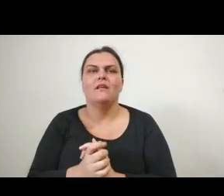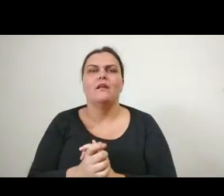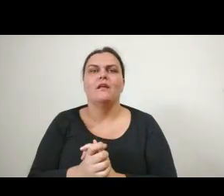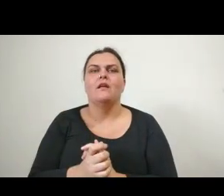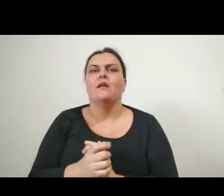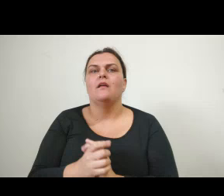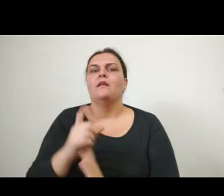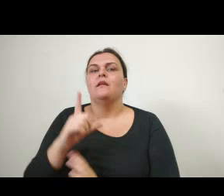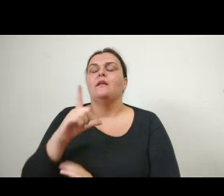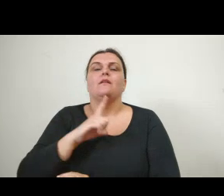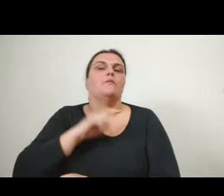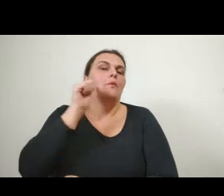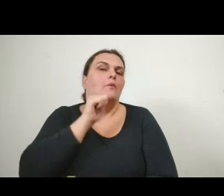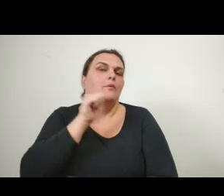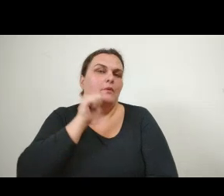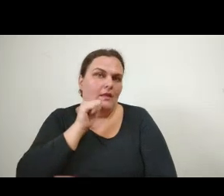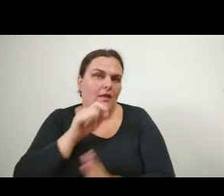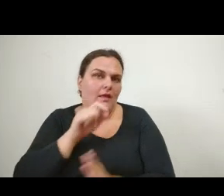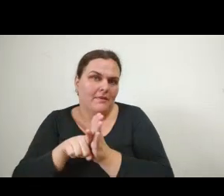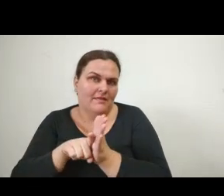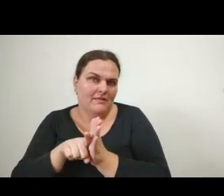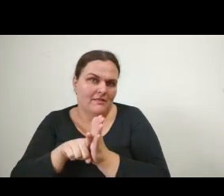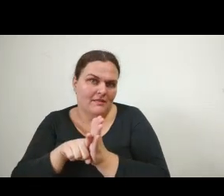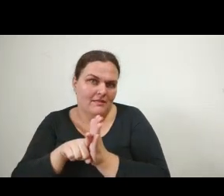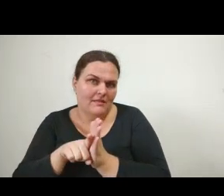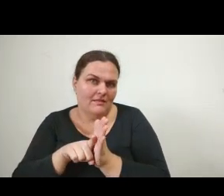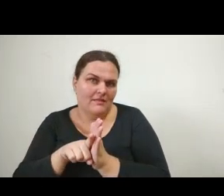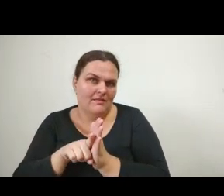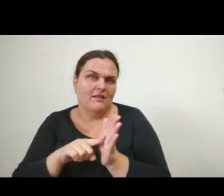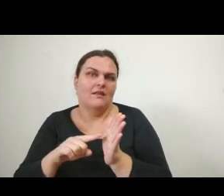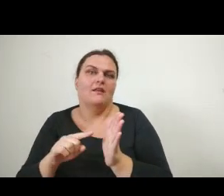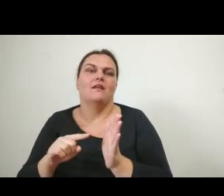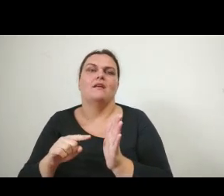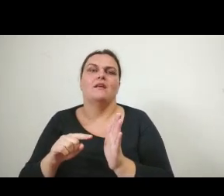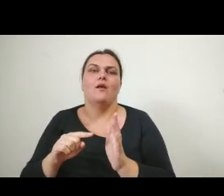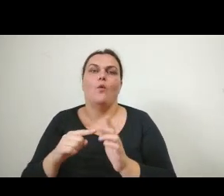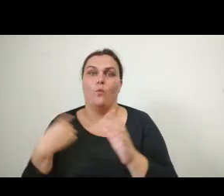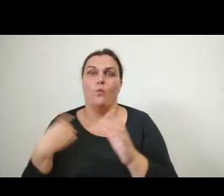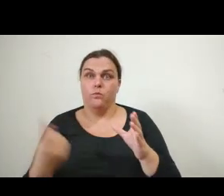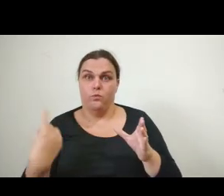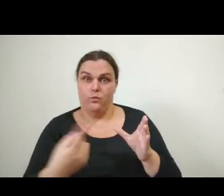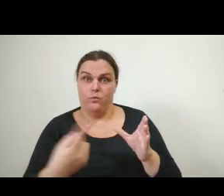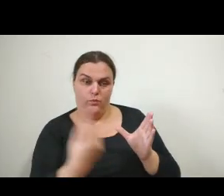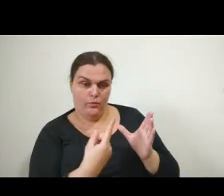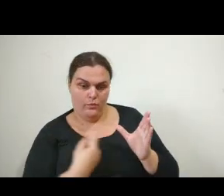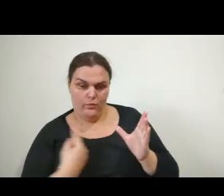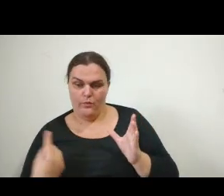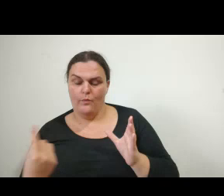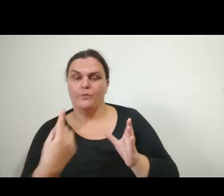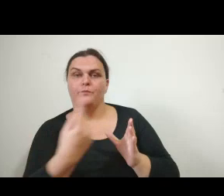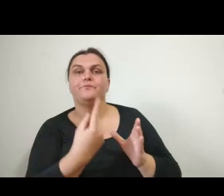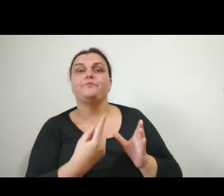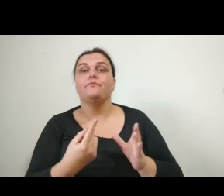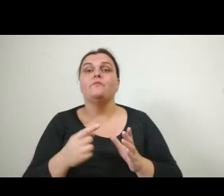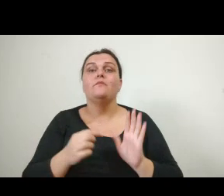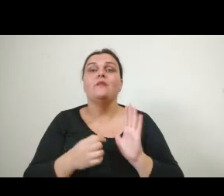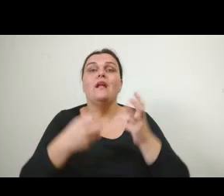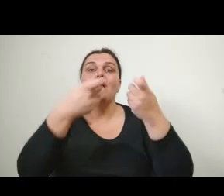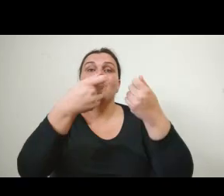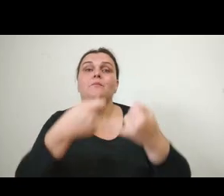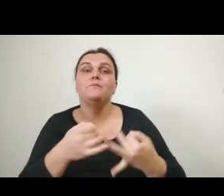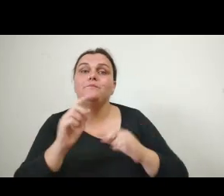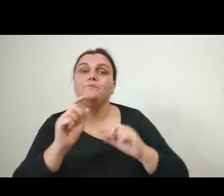né? Especificamente sobre essa questão dos ciclones. Ela menciona o seguinte: as águas dos oceanos estão